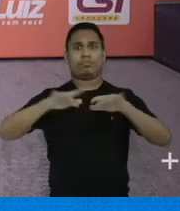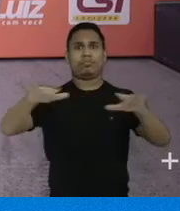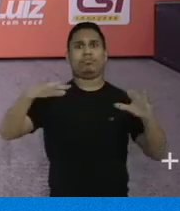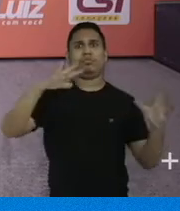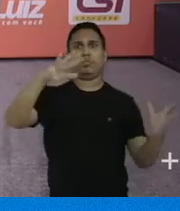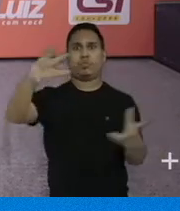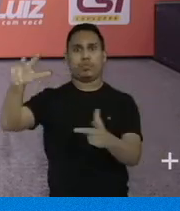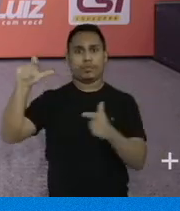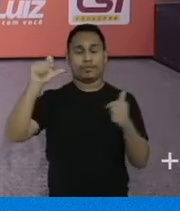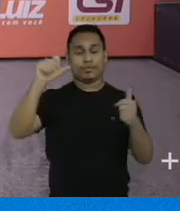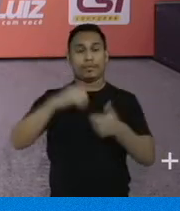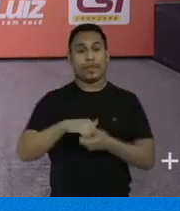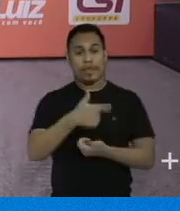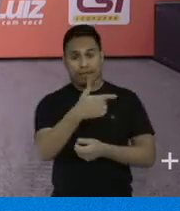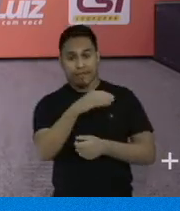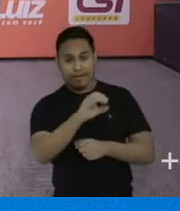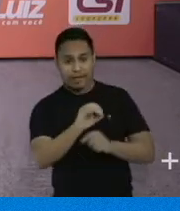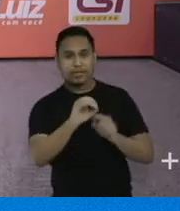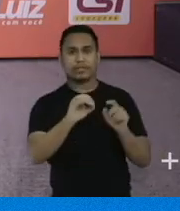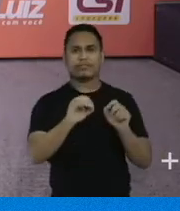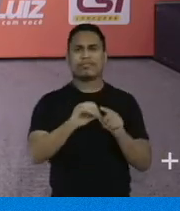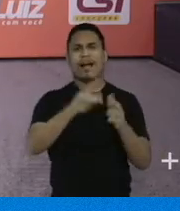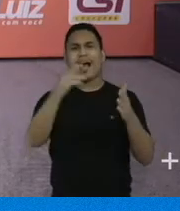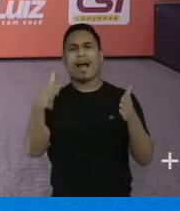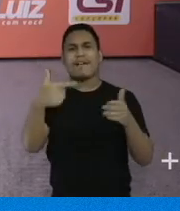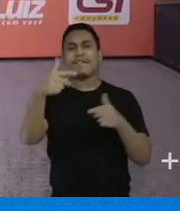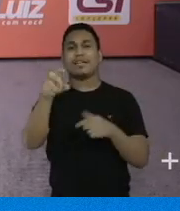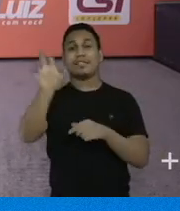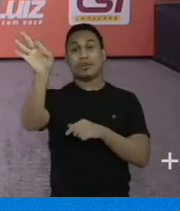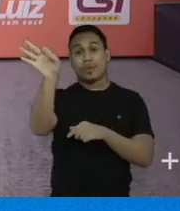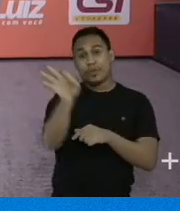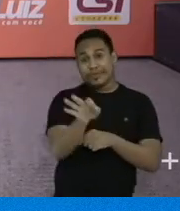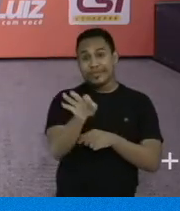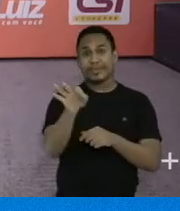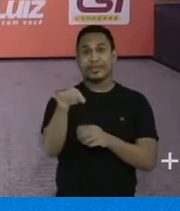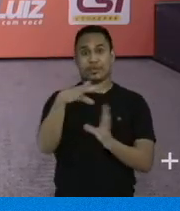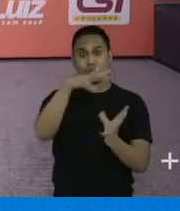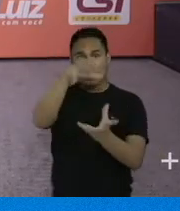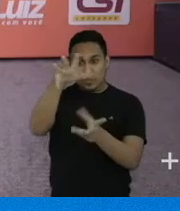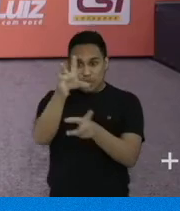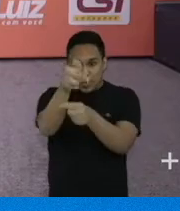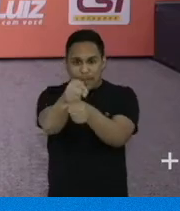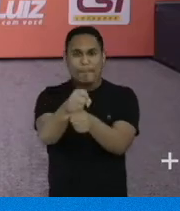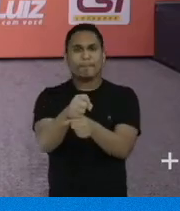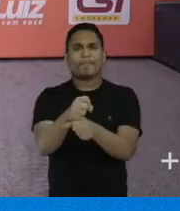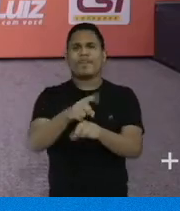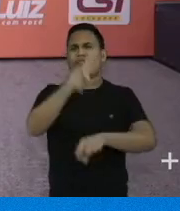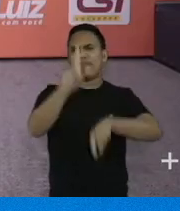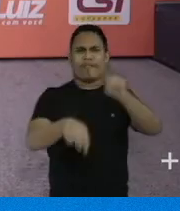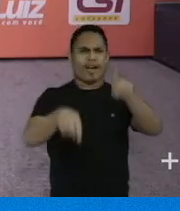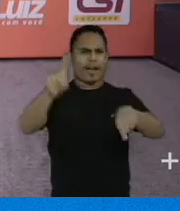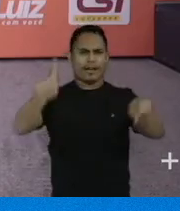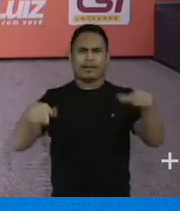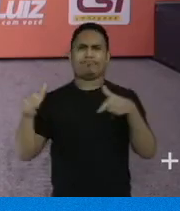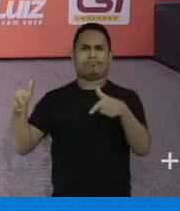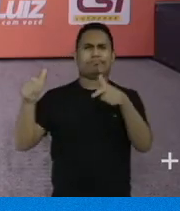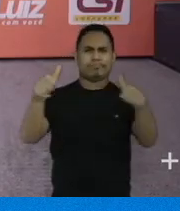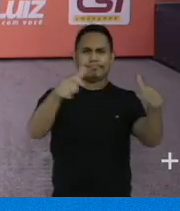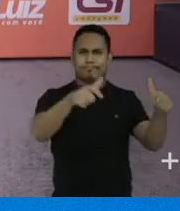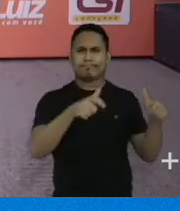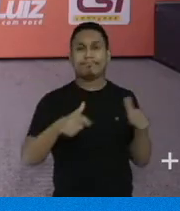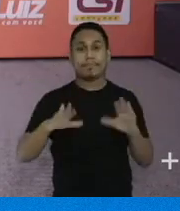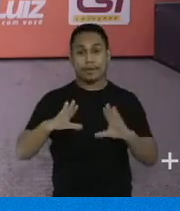25% da população mundial tem síndrome metabólica. Isso varia de local a local, obviamente. E aqui